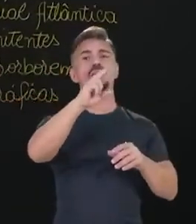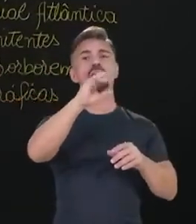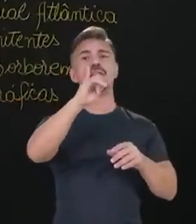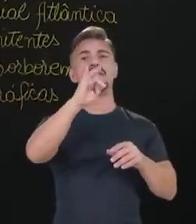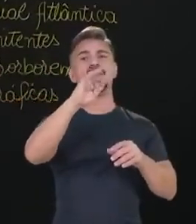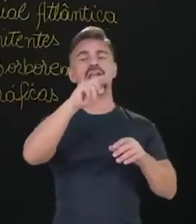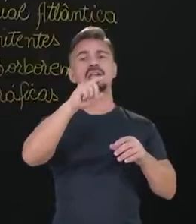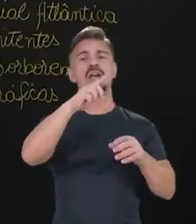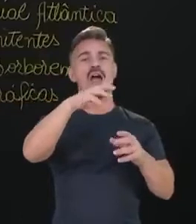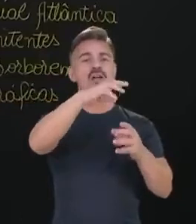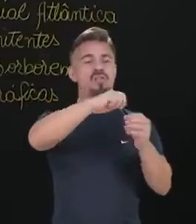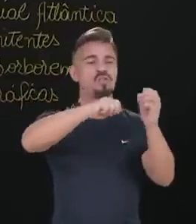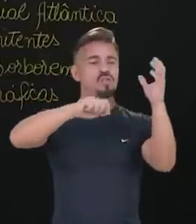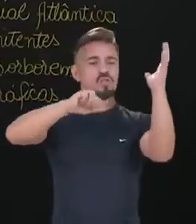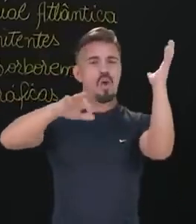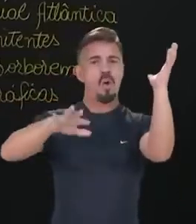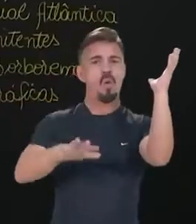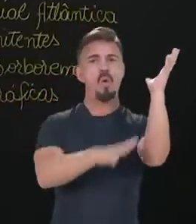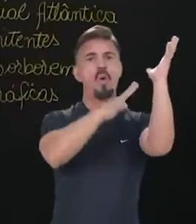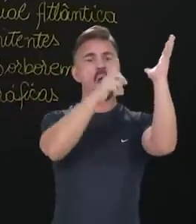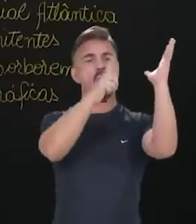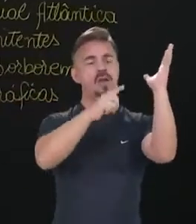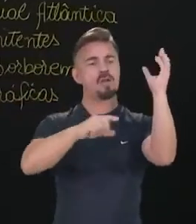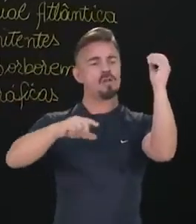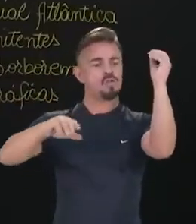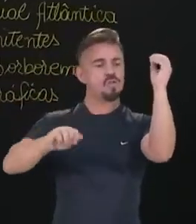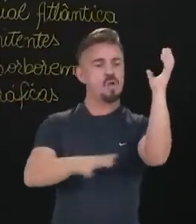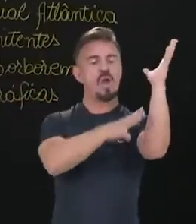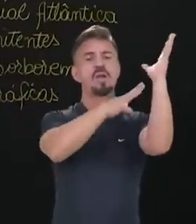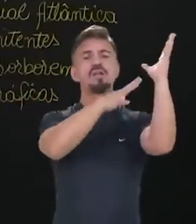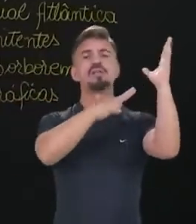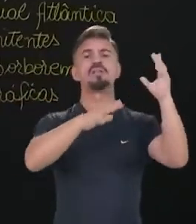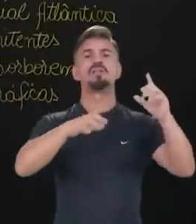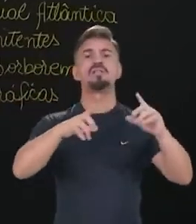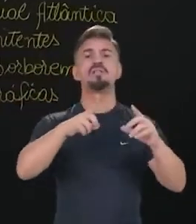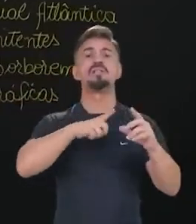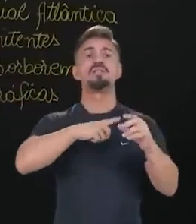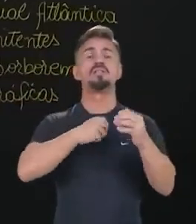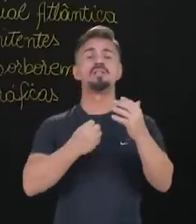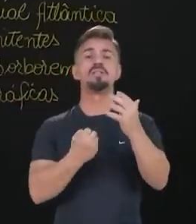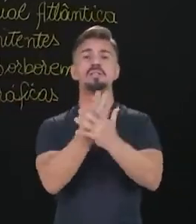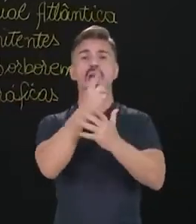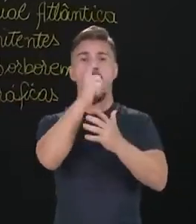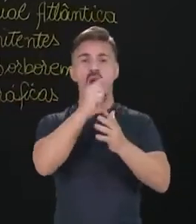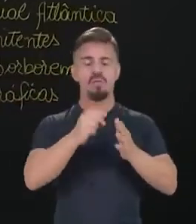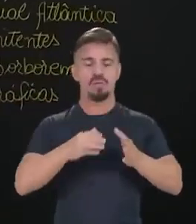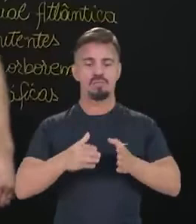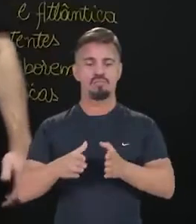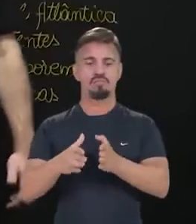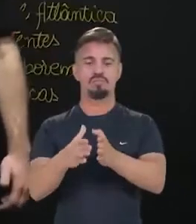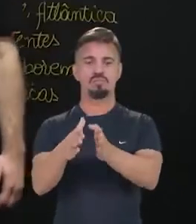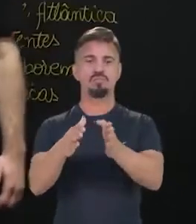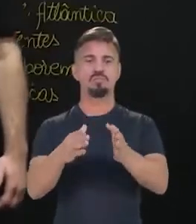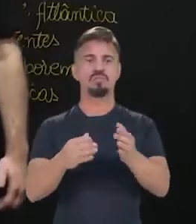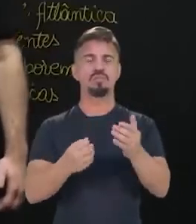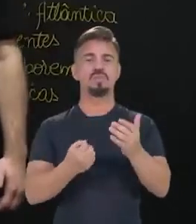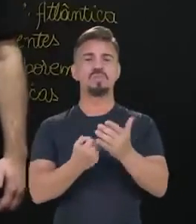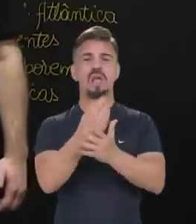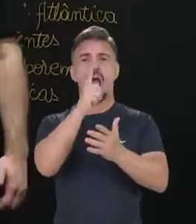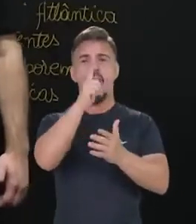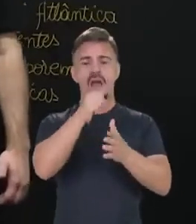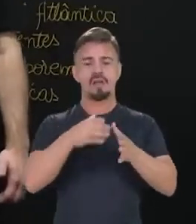então, vão fazer chuvas que vão fazer as nascentes principais lá do